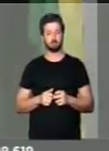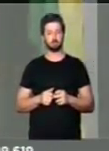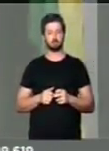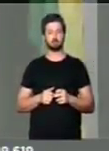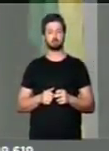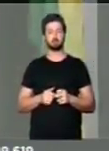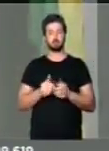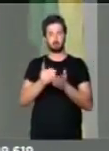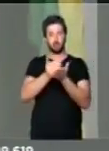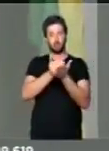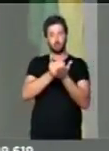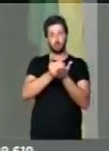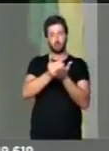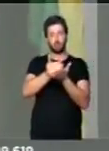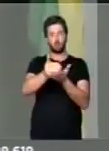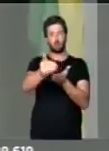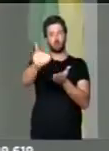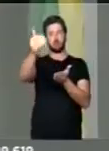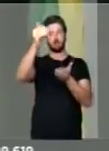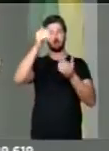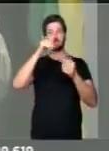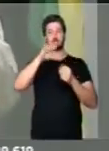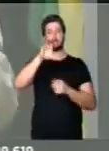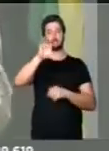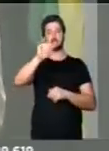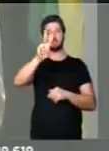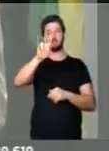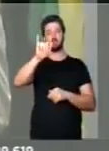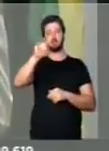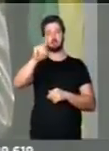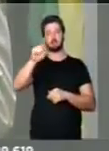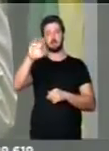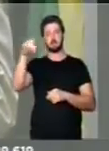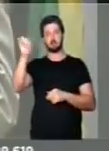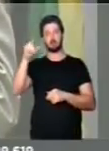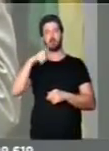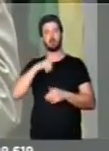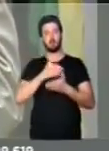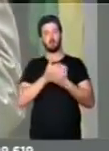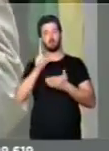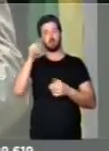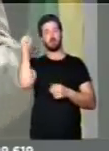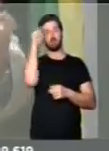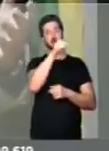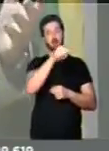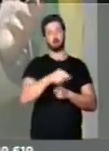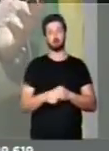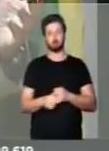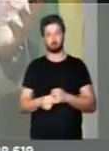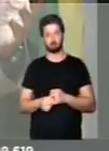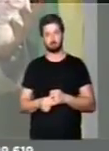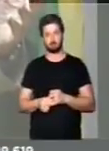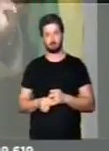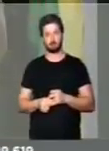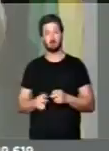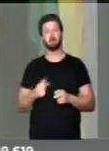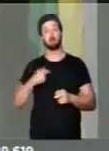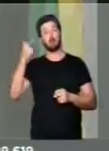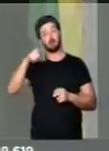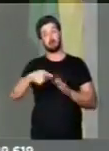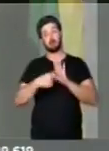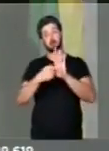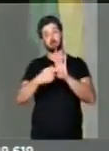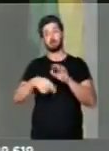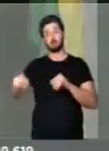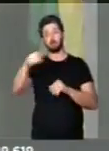o início de uma civilização nesta região. E quero dizer mais a